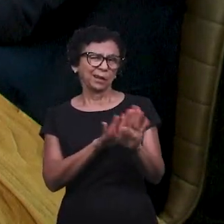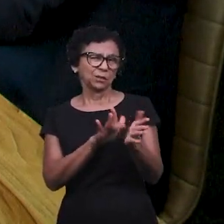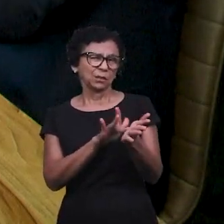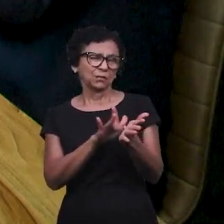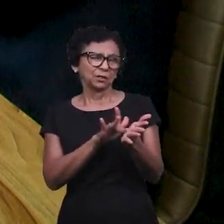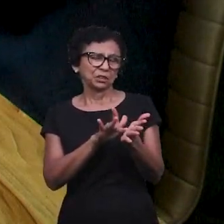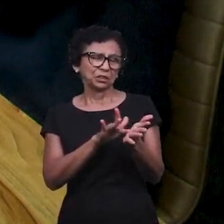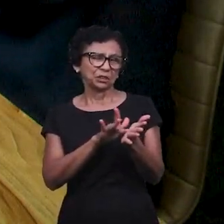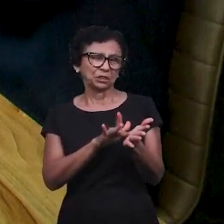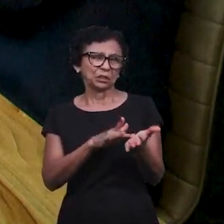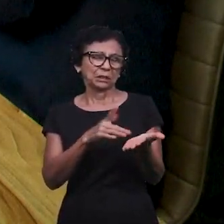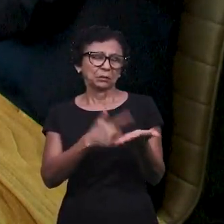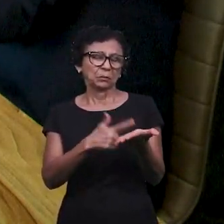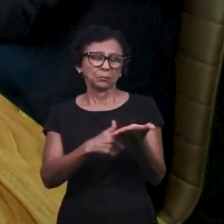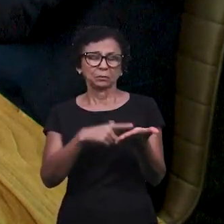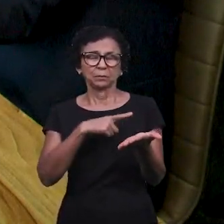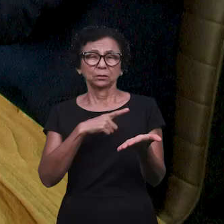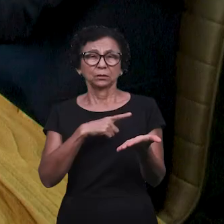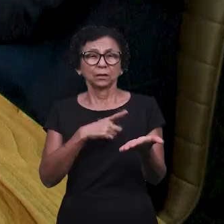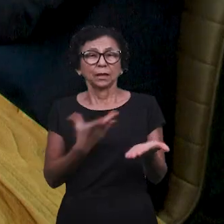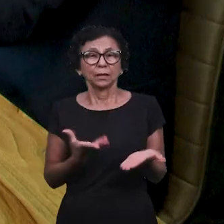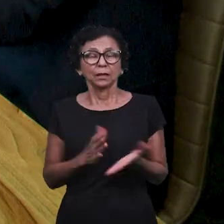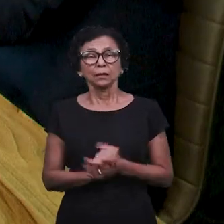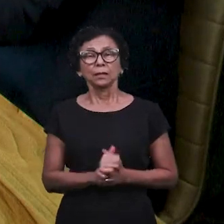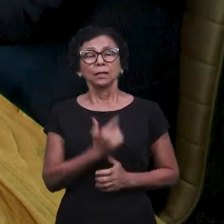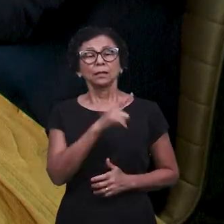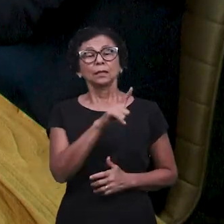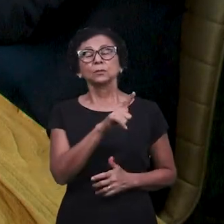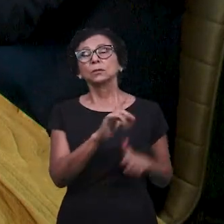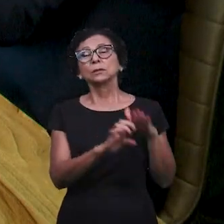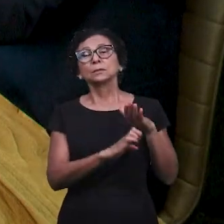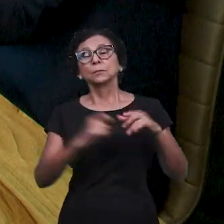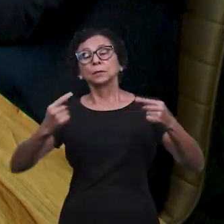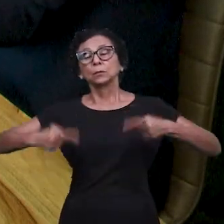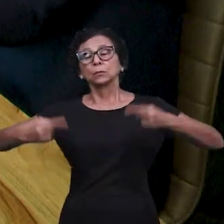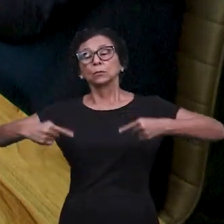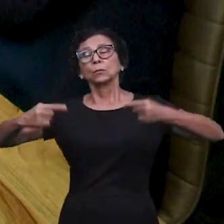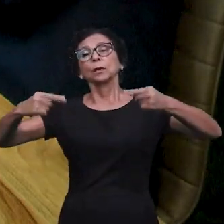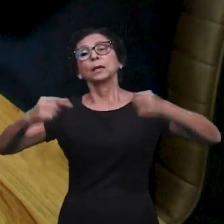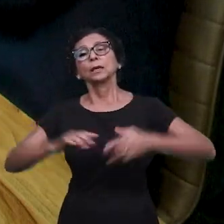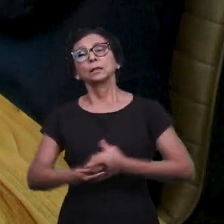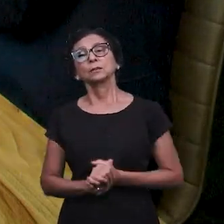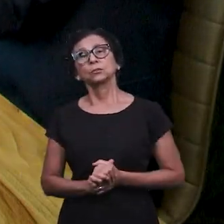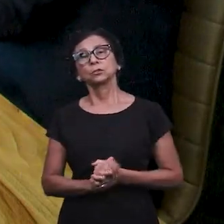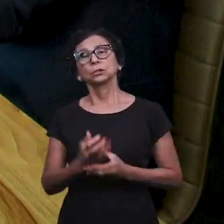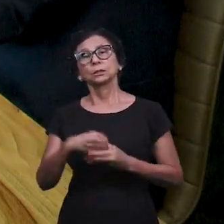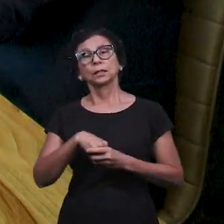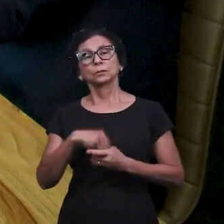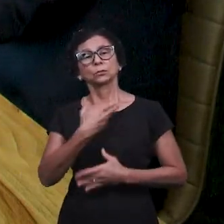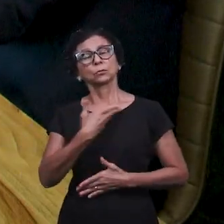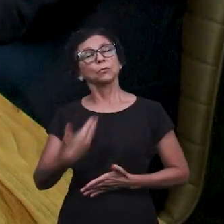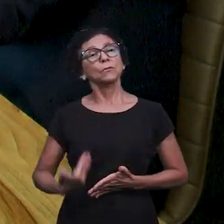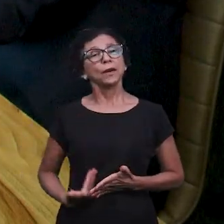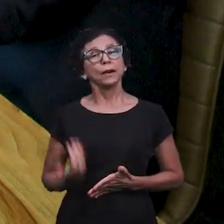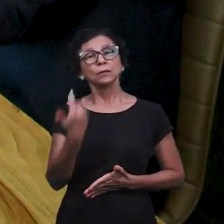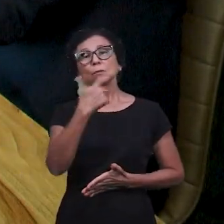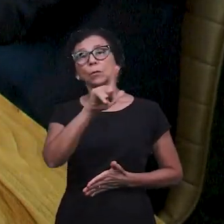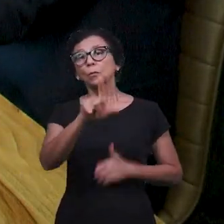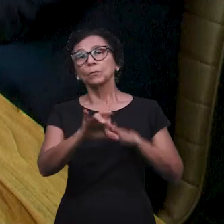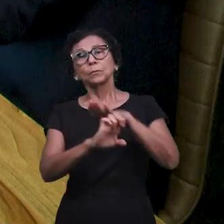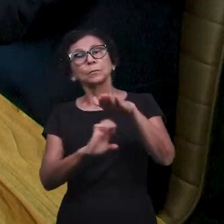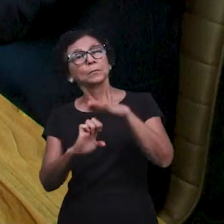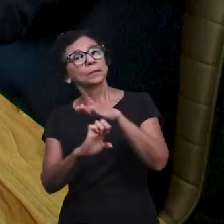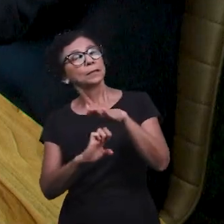competitivo para ela junto aos concorrentes, junto a órgãos públicos, a outras empresas. Então,